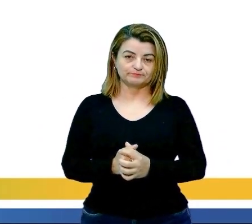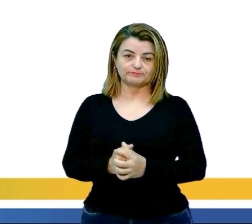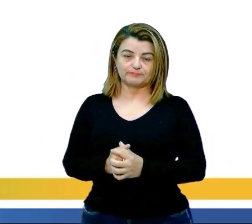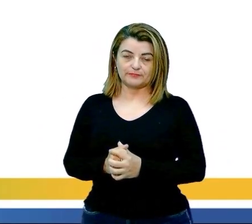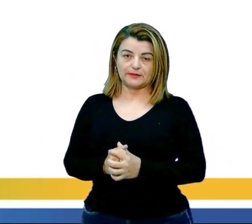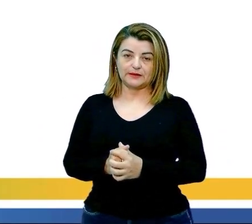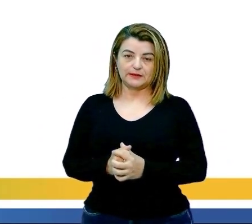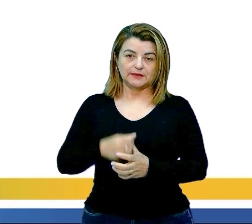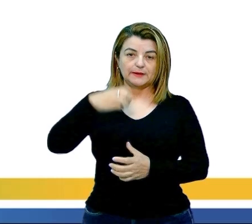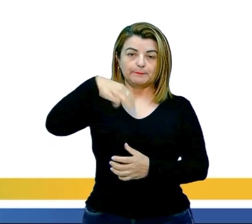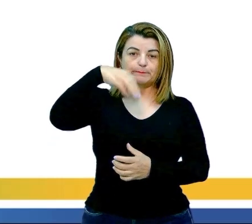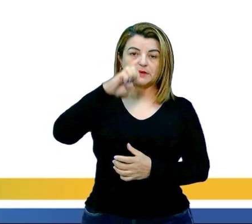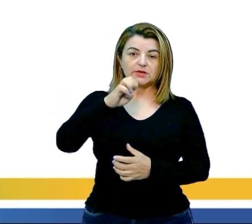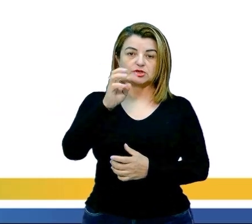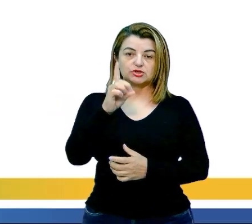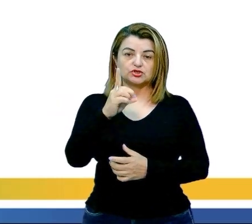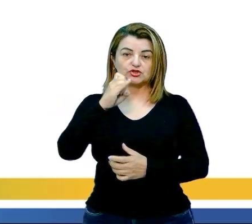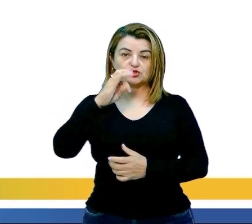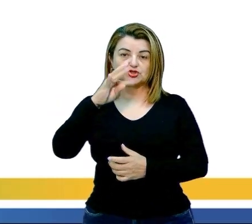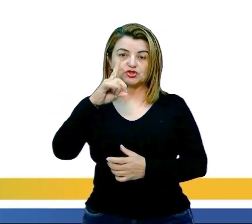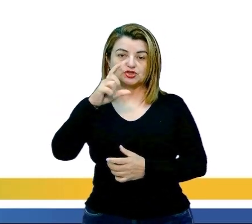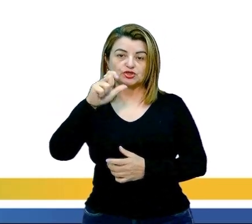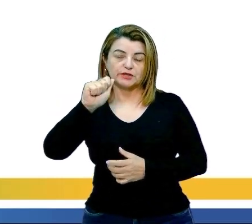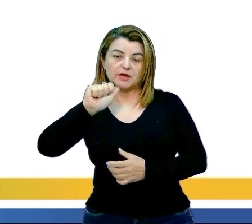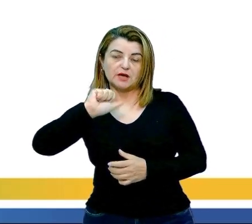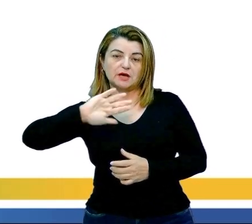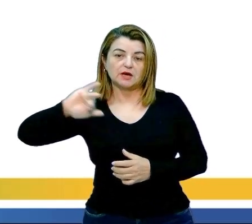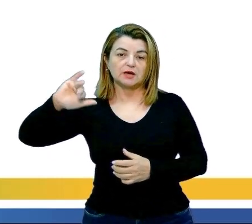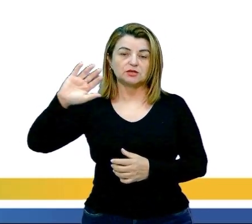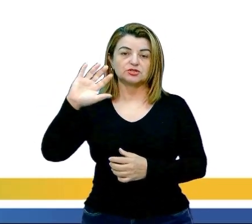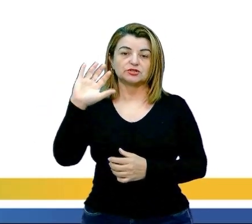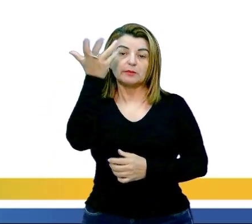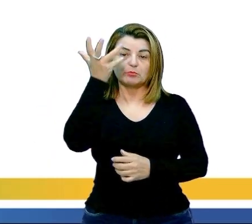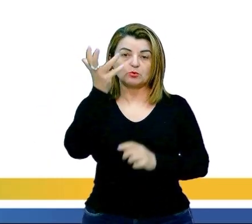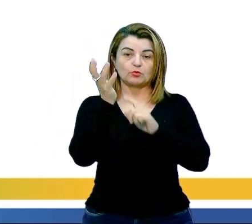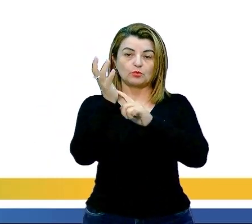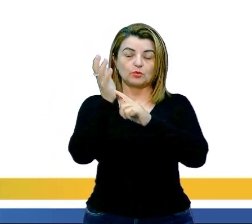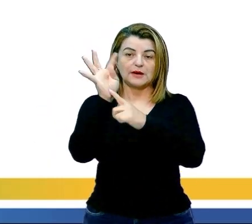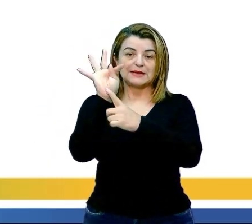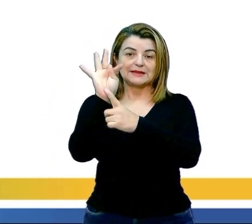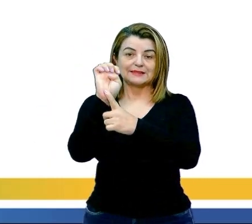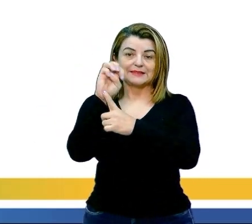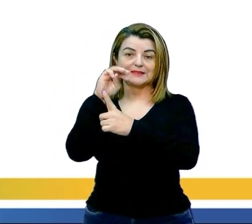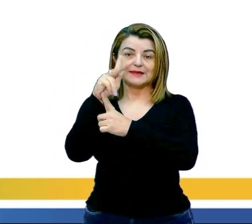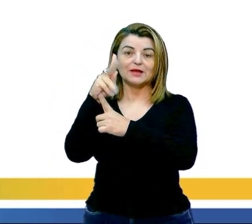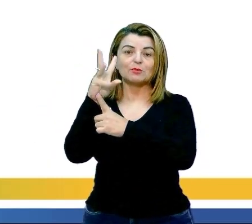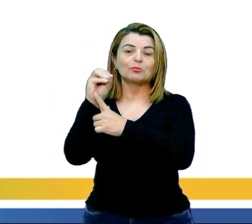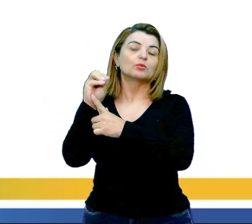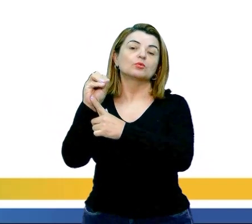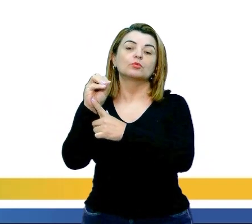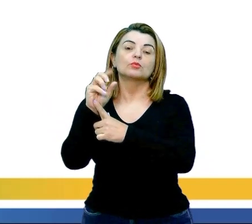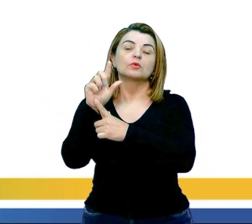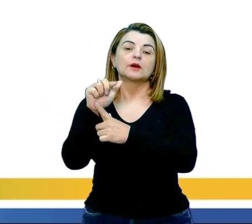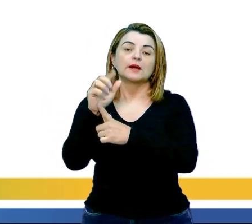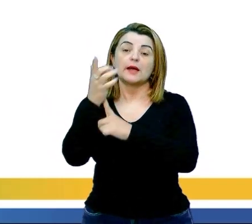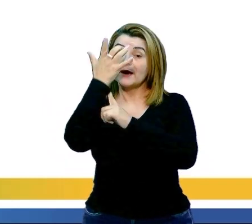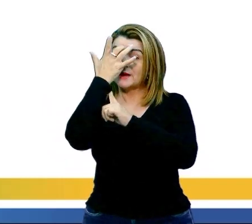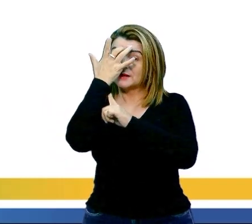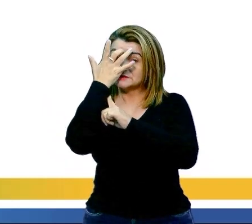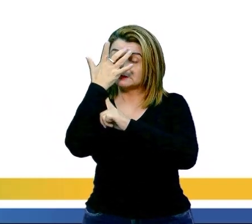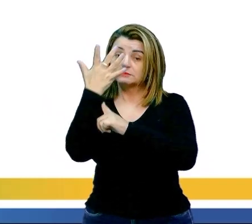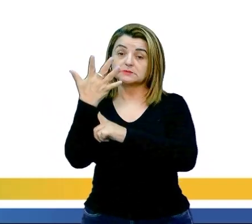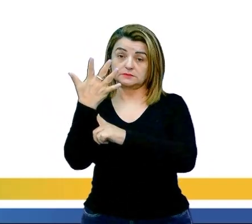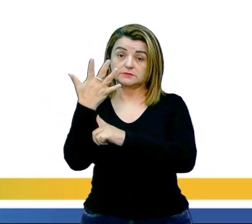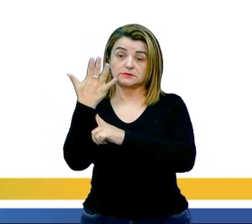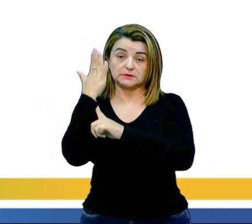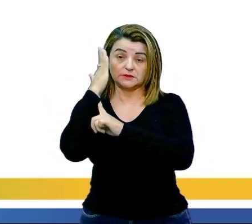Medida de tempo. Então, olha aí, essa é a parte boa. A unidade de medida de tempo é uma das mais importantes